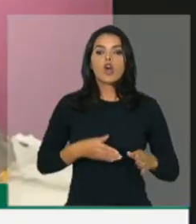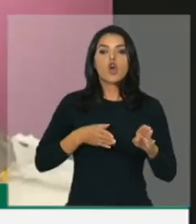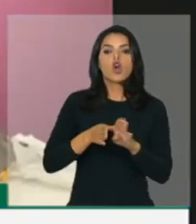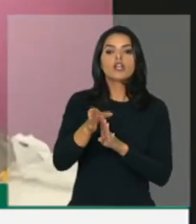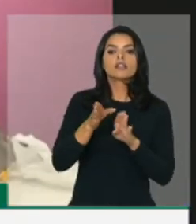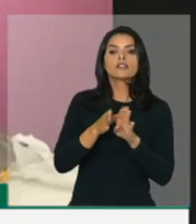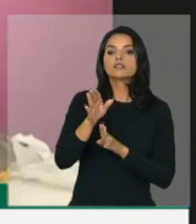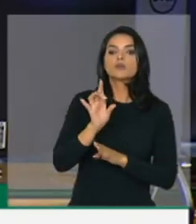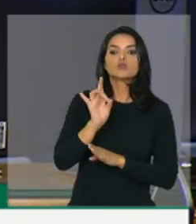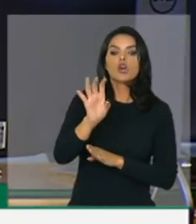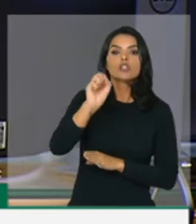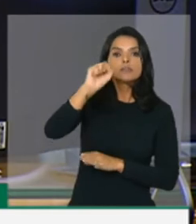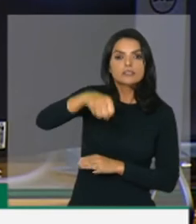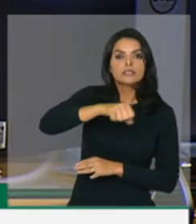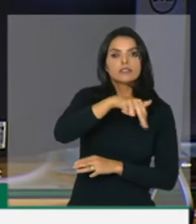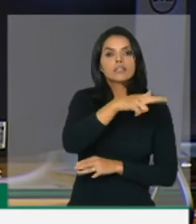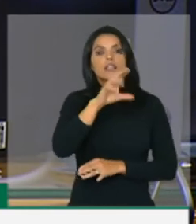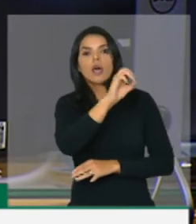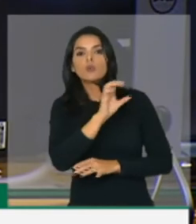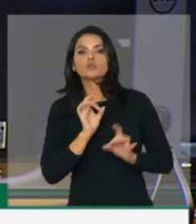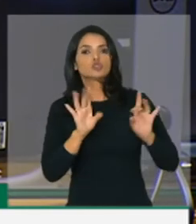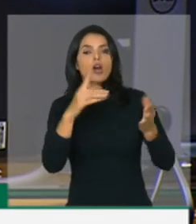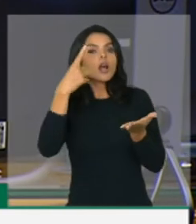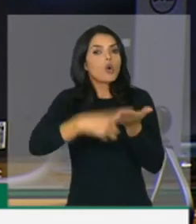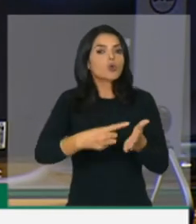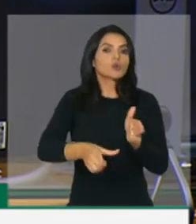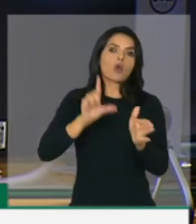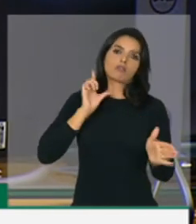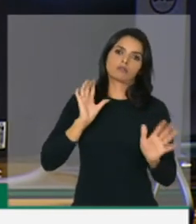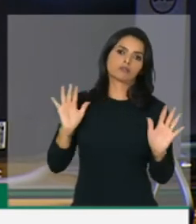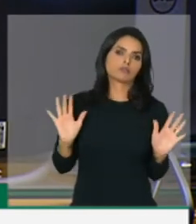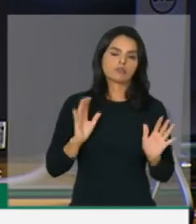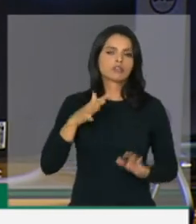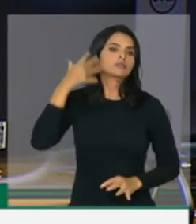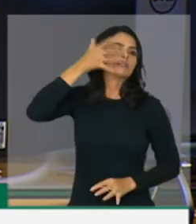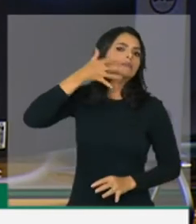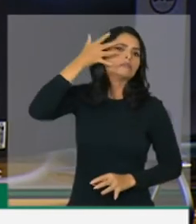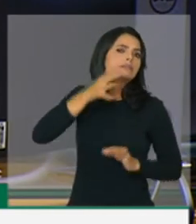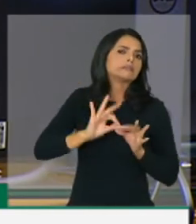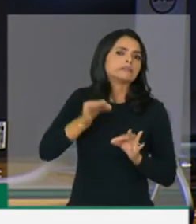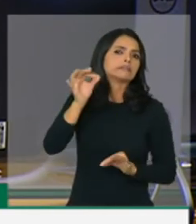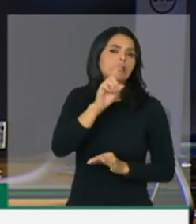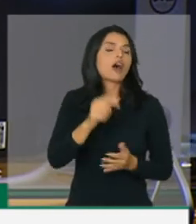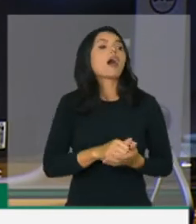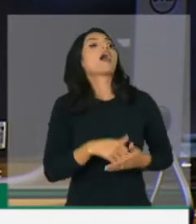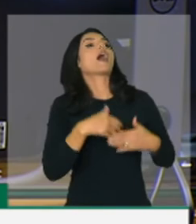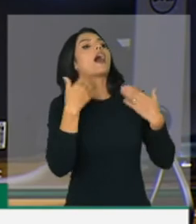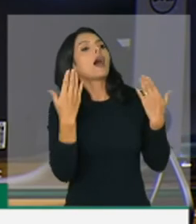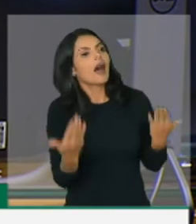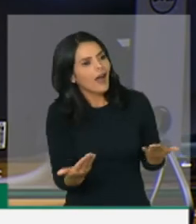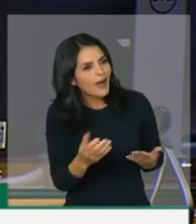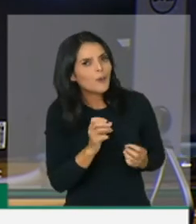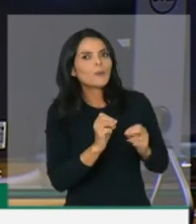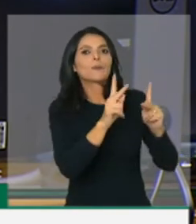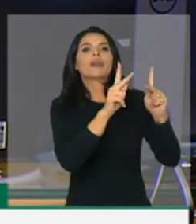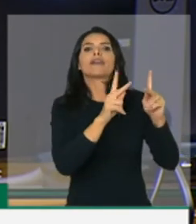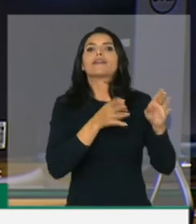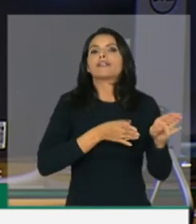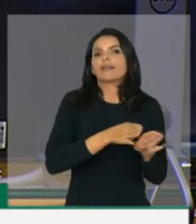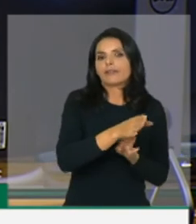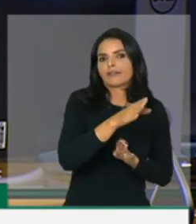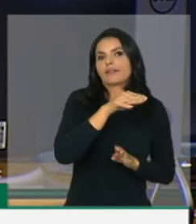deputado Cherini, é só sim ou não nesse caso aqui. Foi o acordo que foi construído. Ah, tá bom. Então, como vamos orienta... seguir a relatora, a deputada